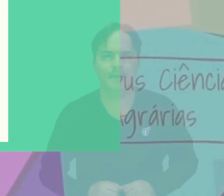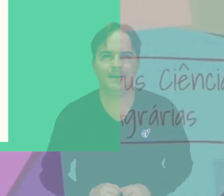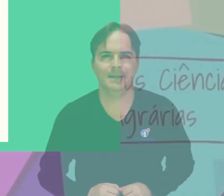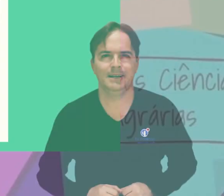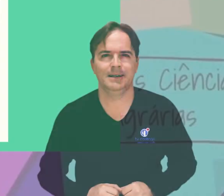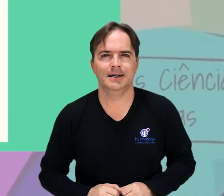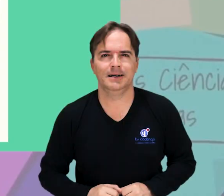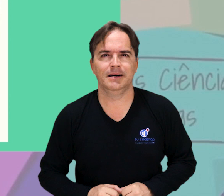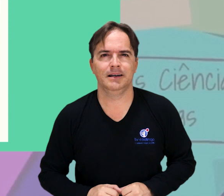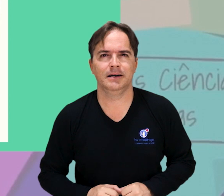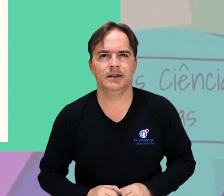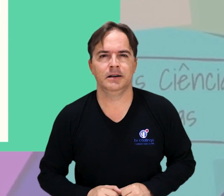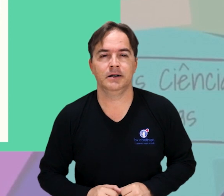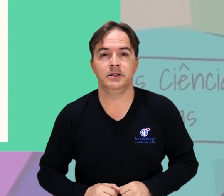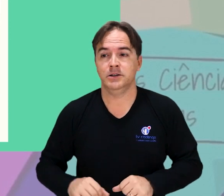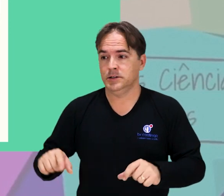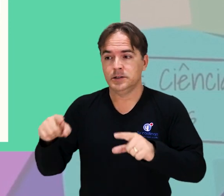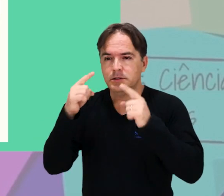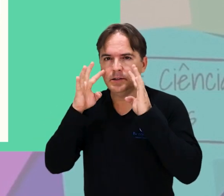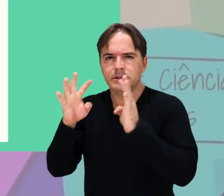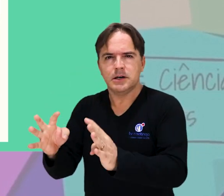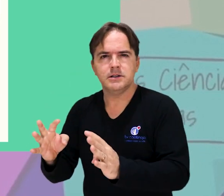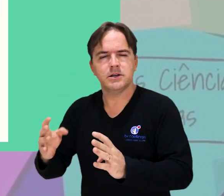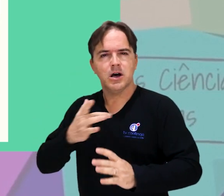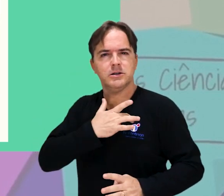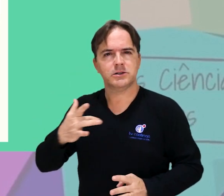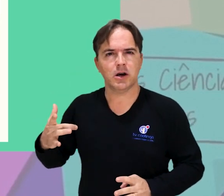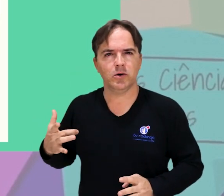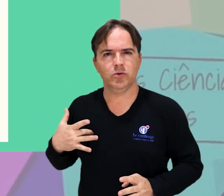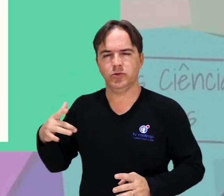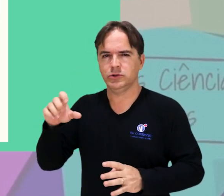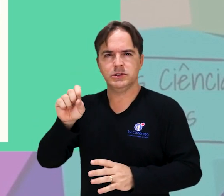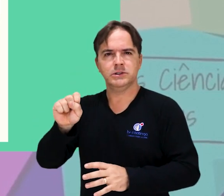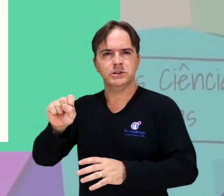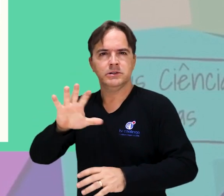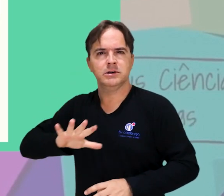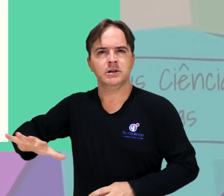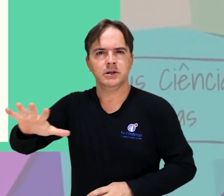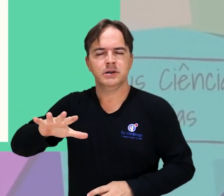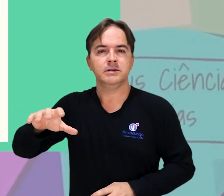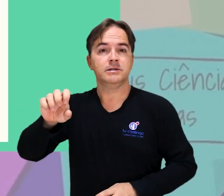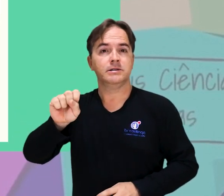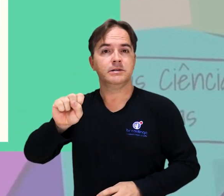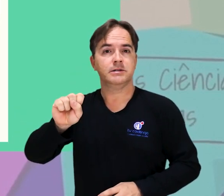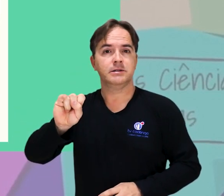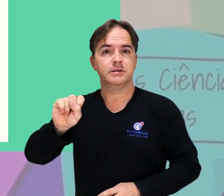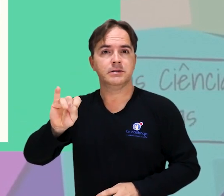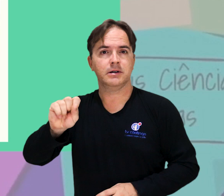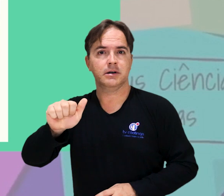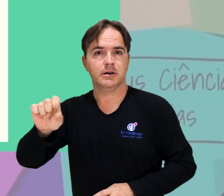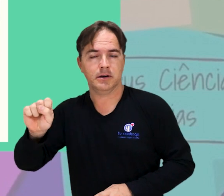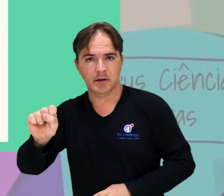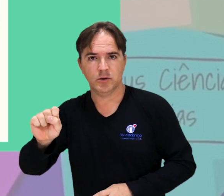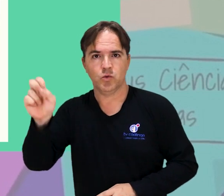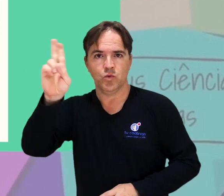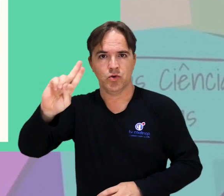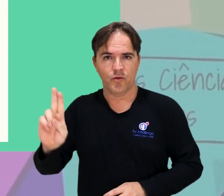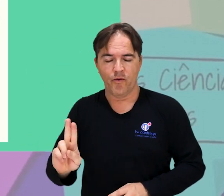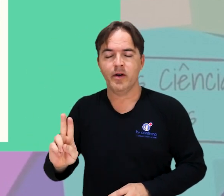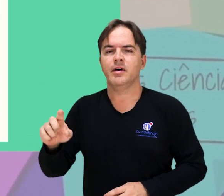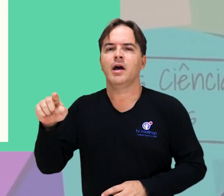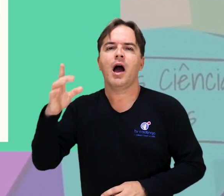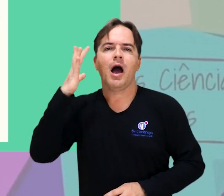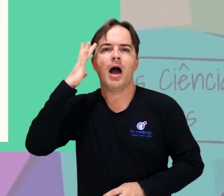o subsistema Integrado de atenção à saúde do Servidor unidade ciais univasf recebe até amanhã